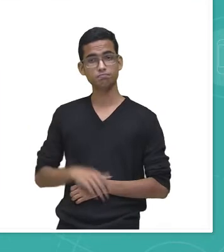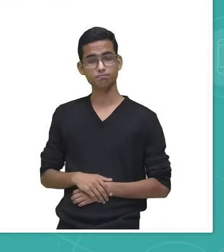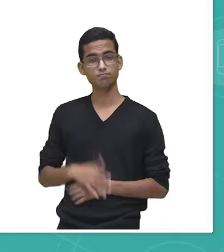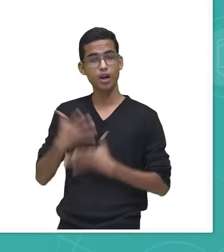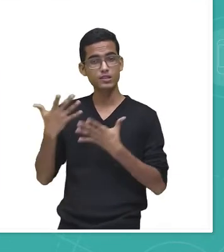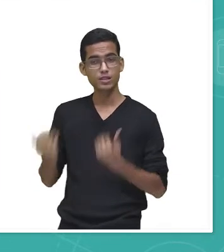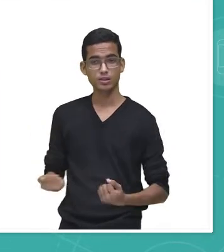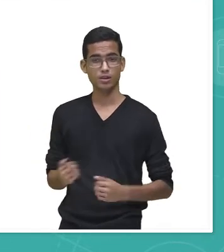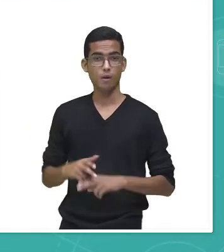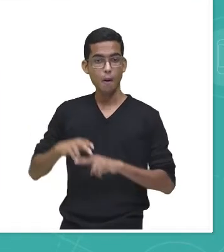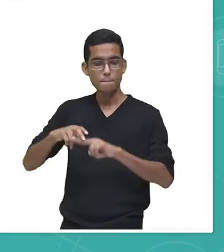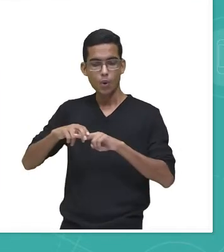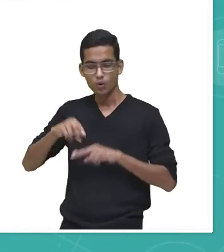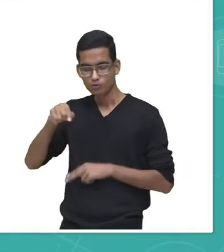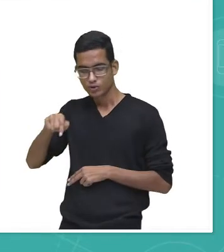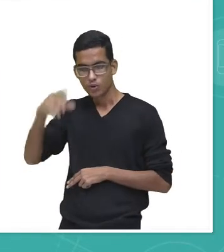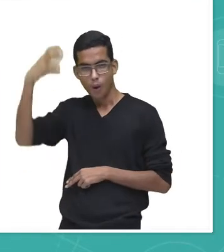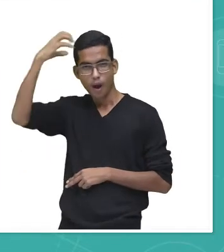essa igreja.